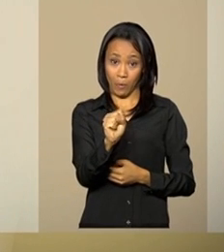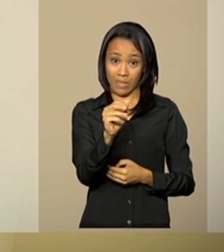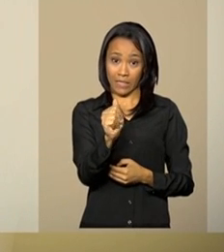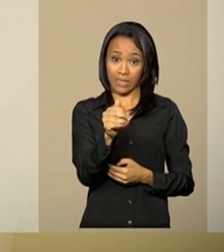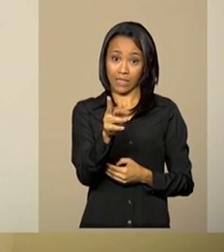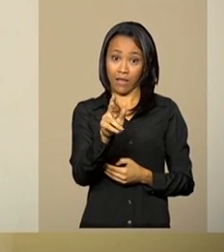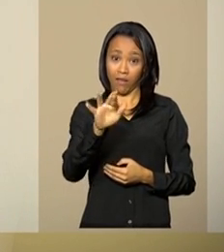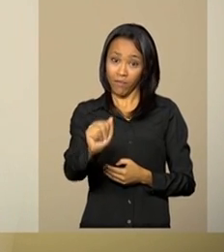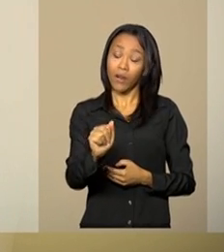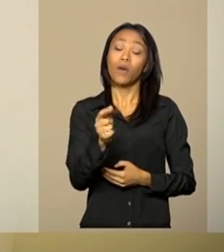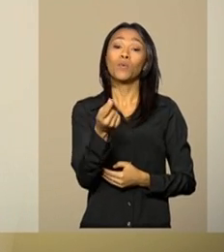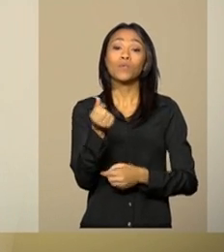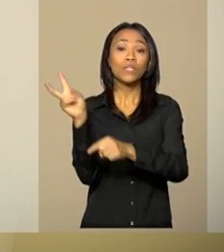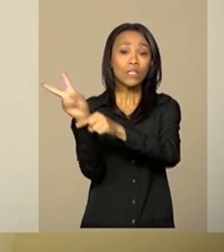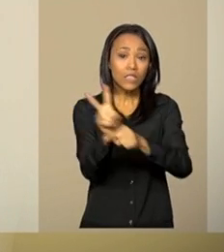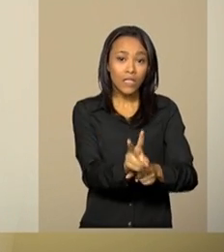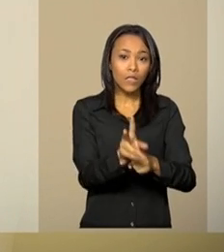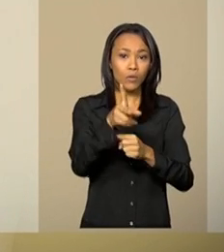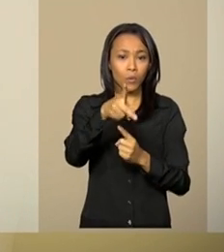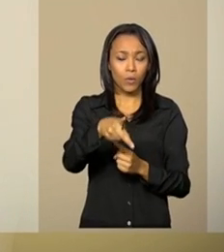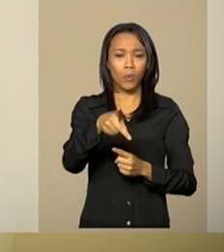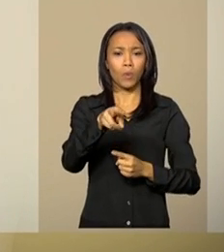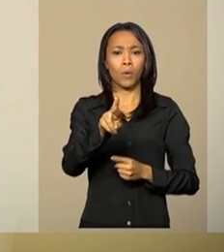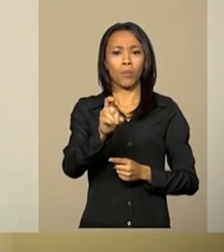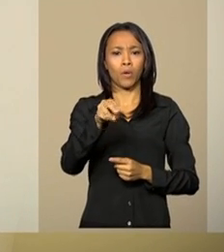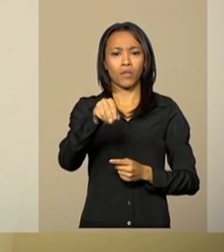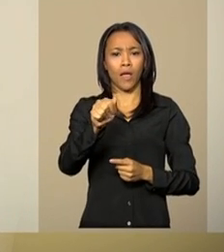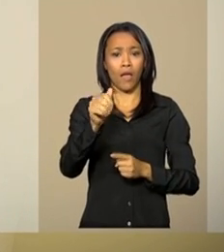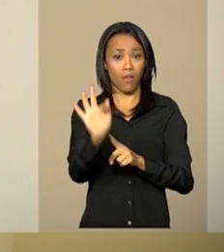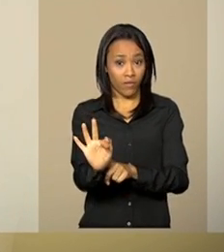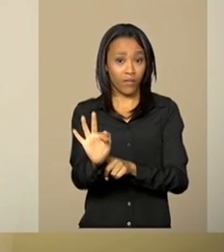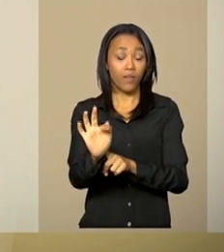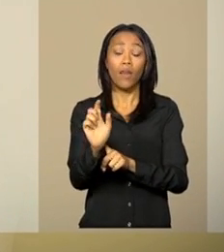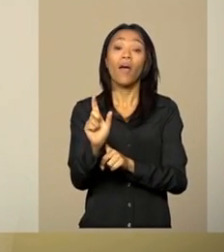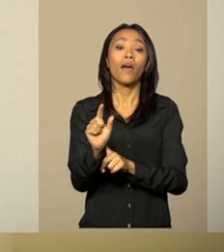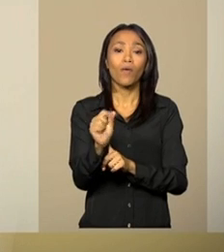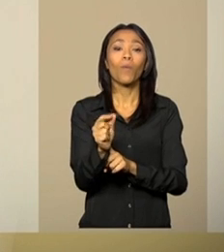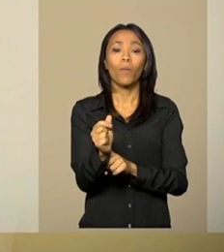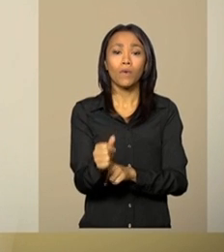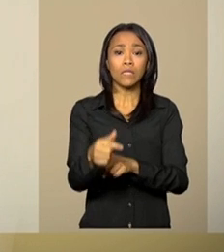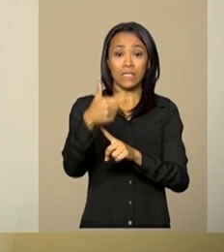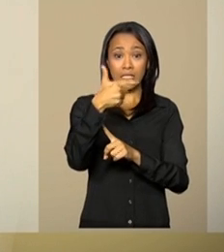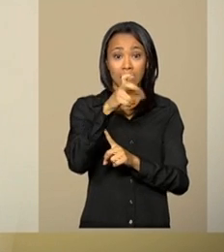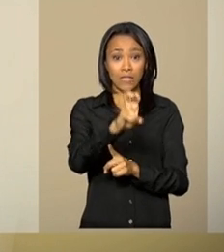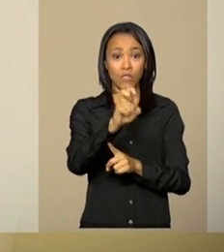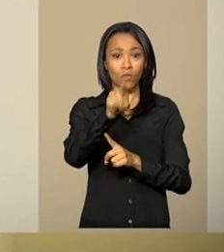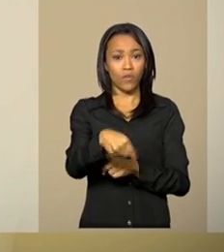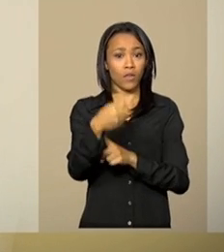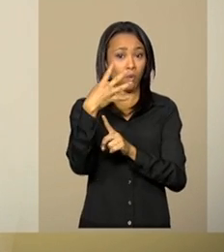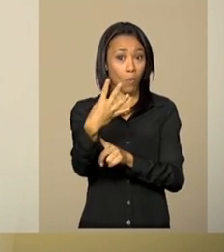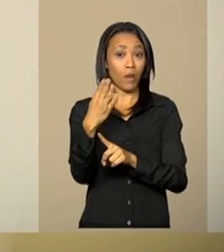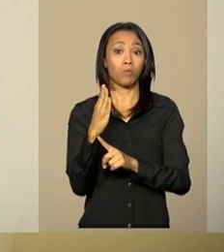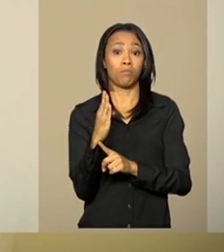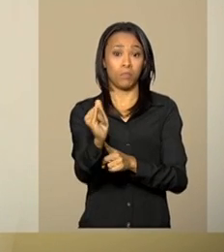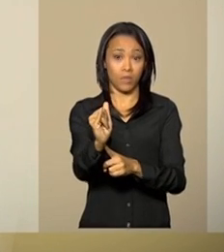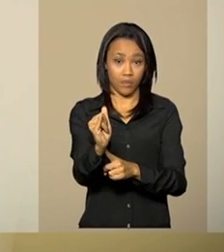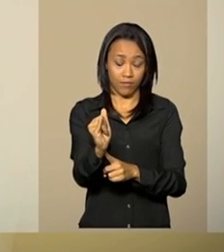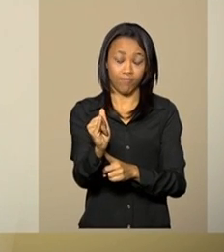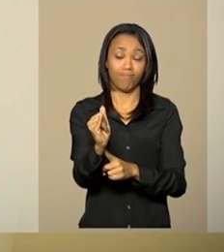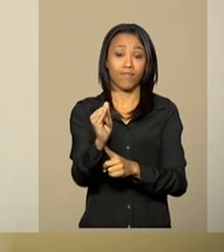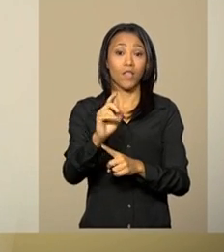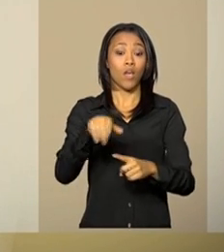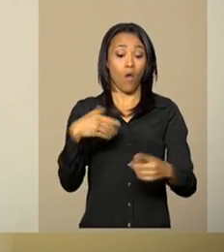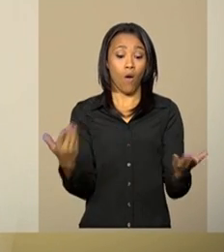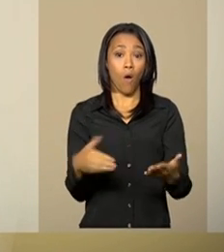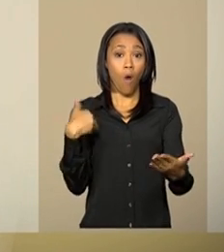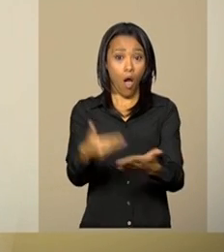crédito disponível do Pronaf para a agricultura familiar, ele era de 5,4 bilhões.